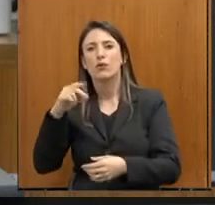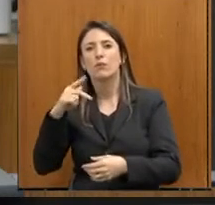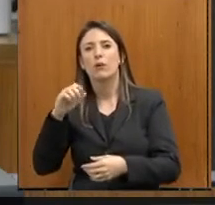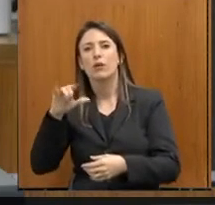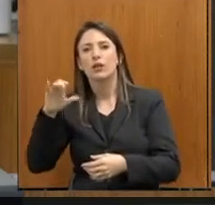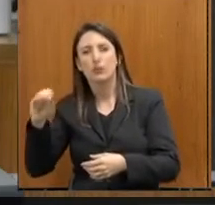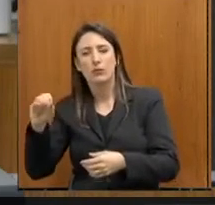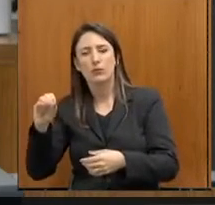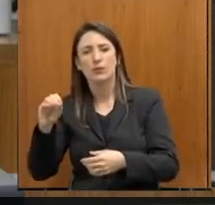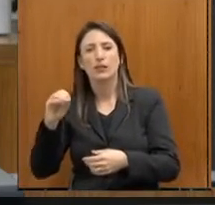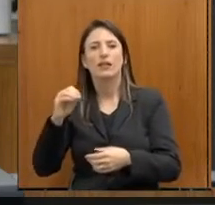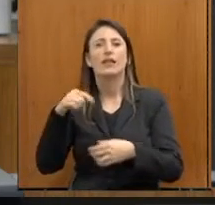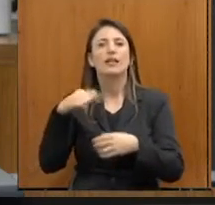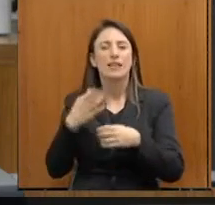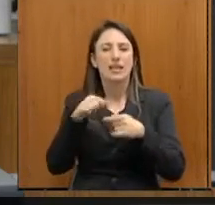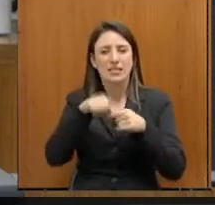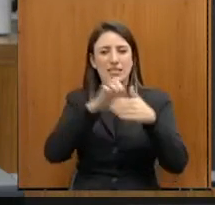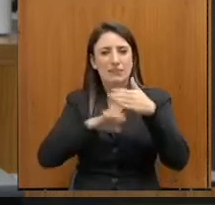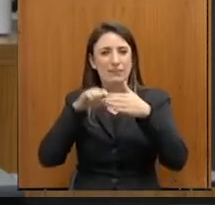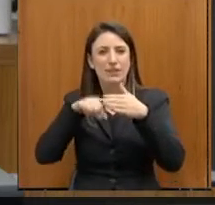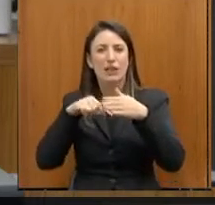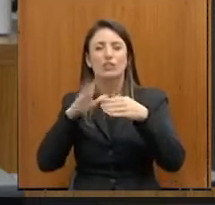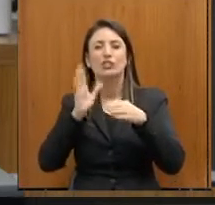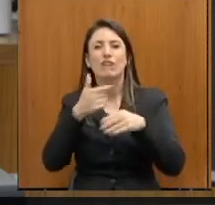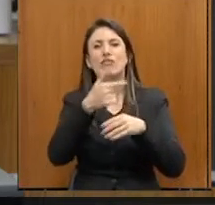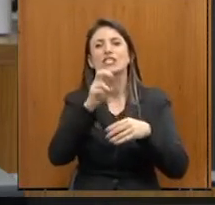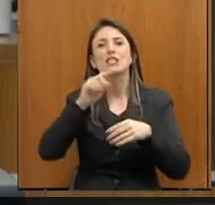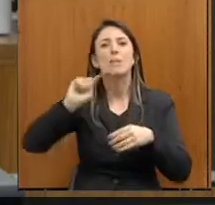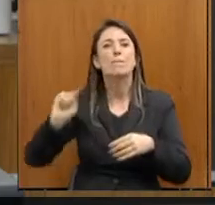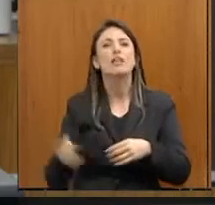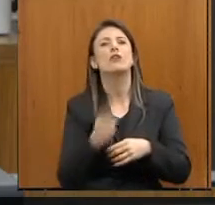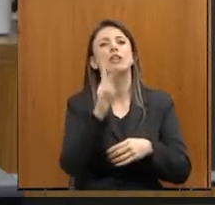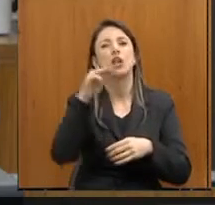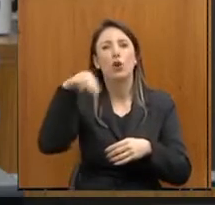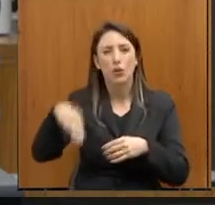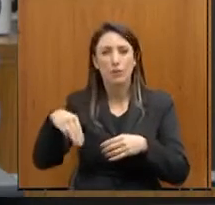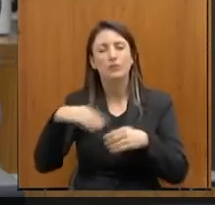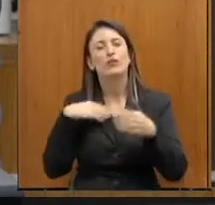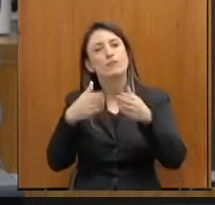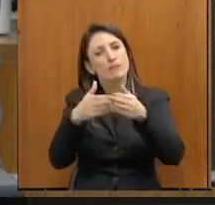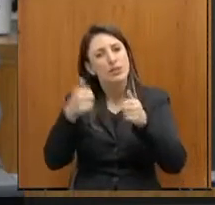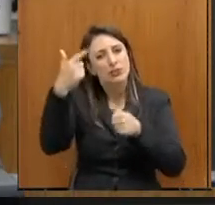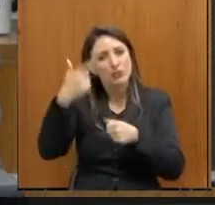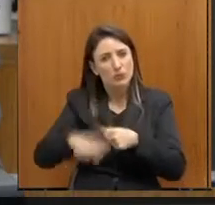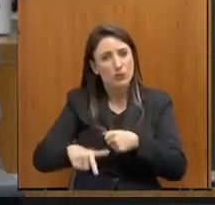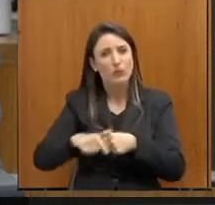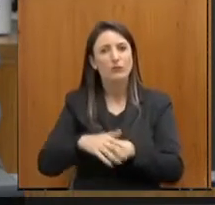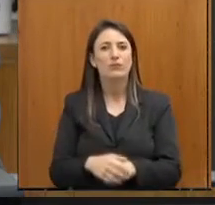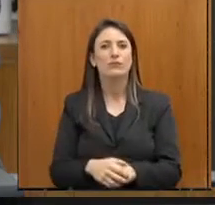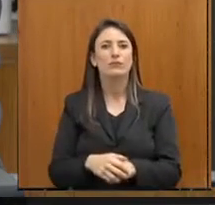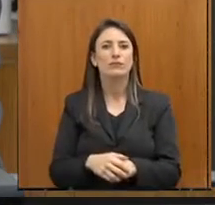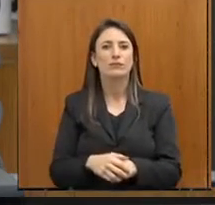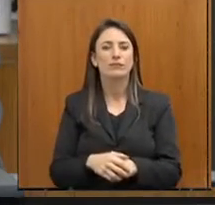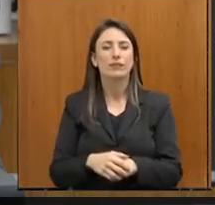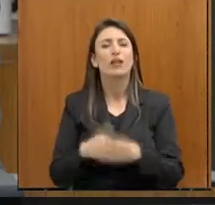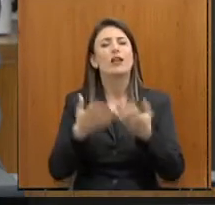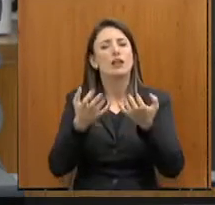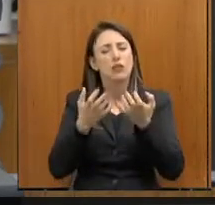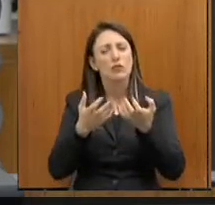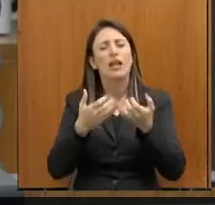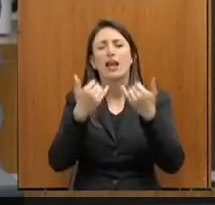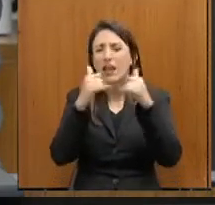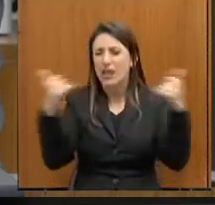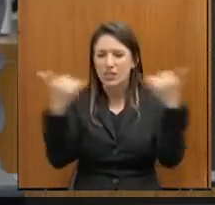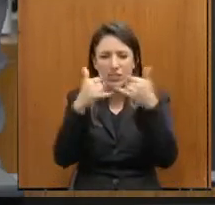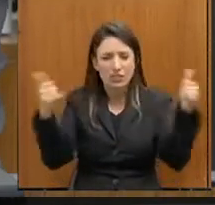km né é o mais uma vez vai o nosso pedido a o Luz Para Todos é